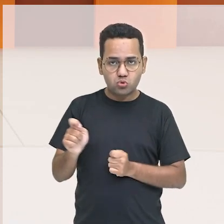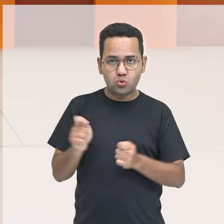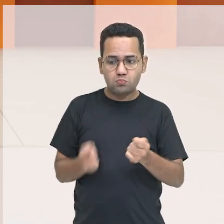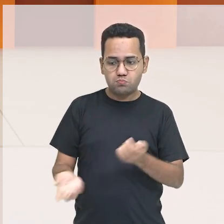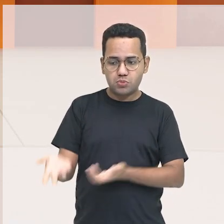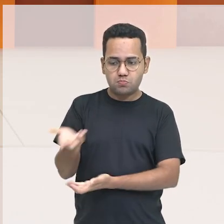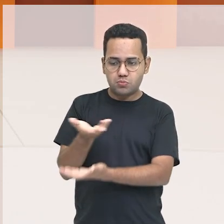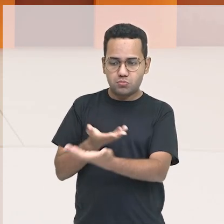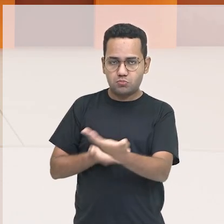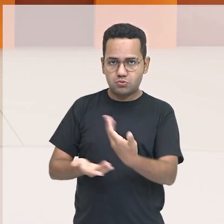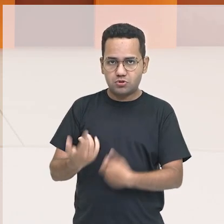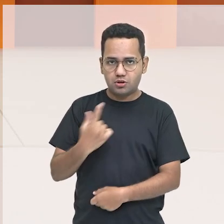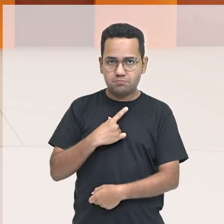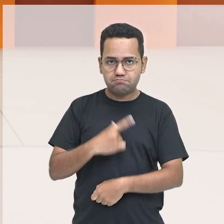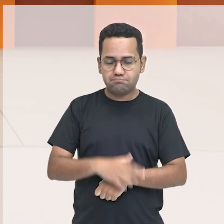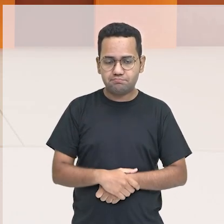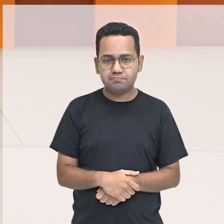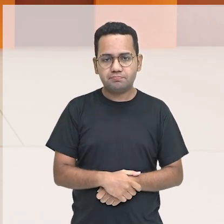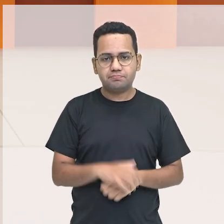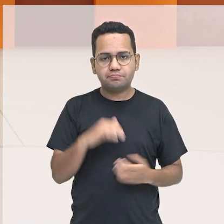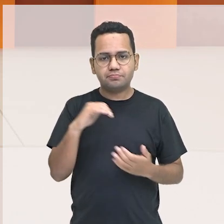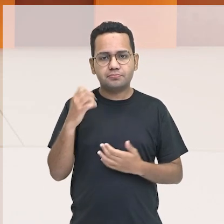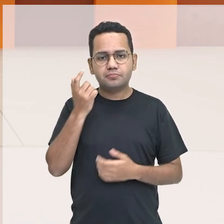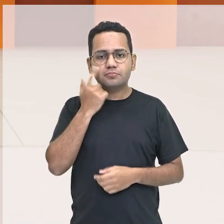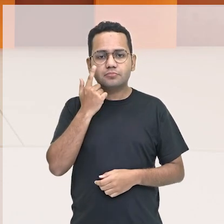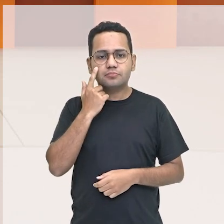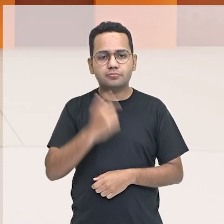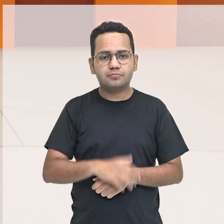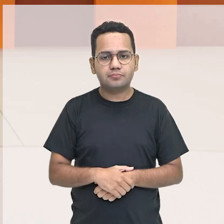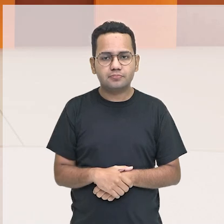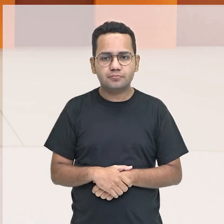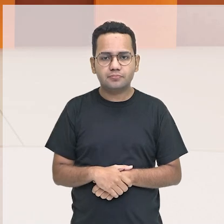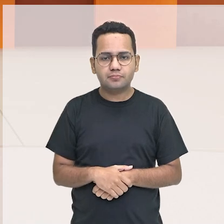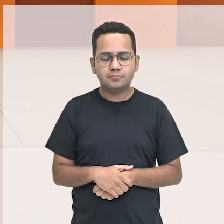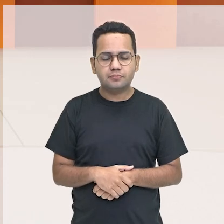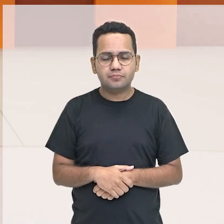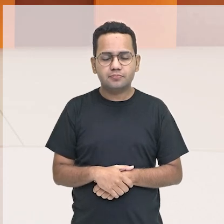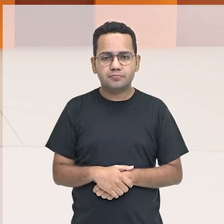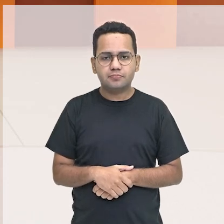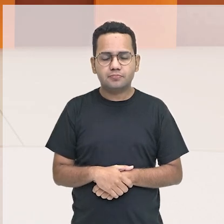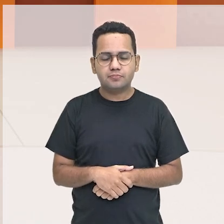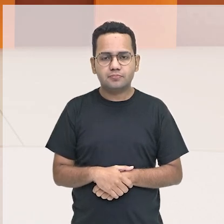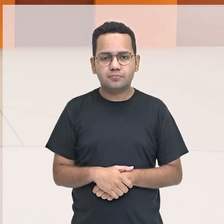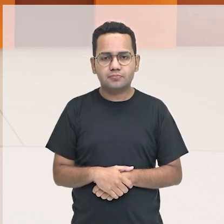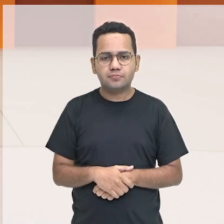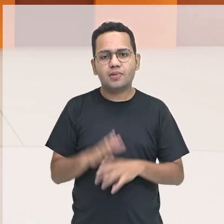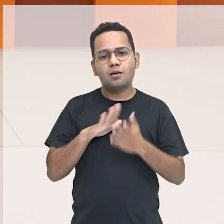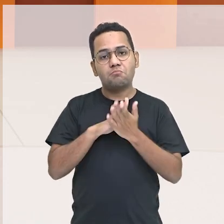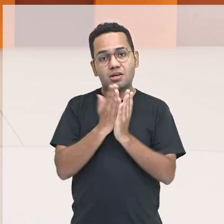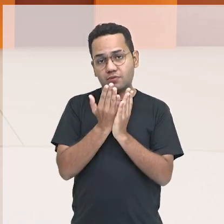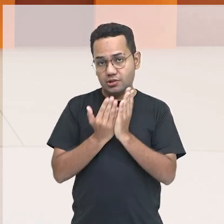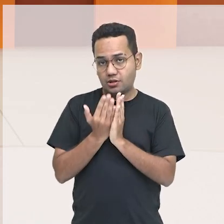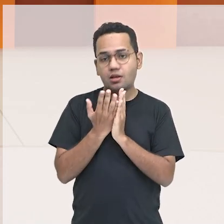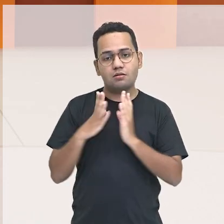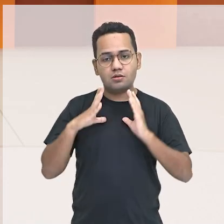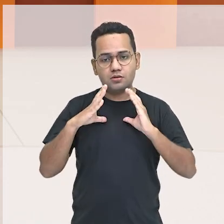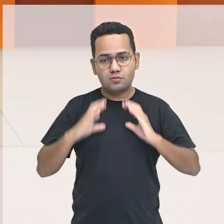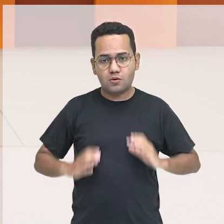Continuando? Olha, a previsibilidade dos comportamentos